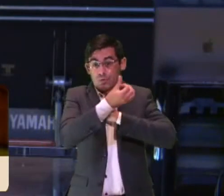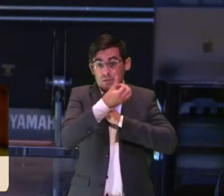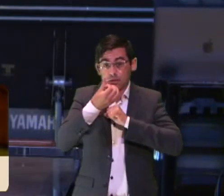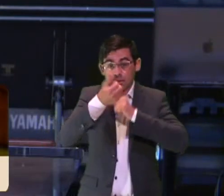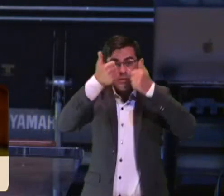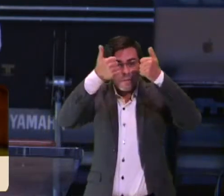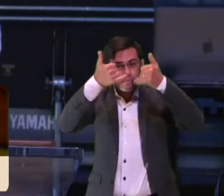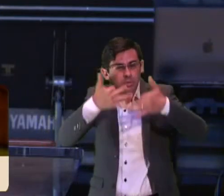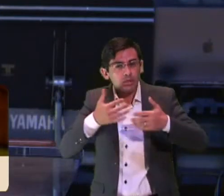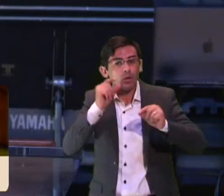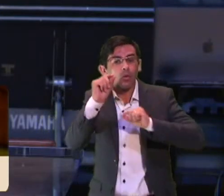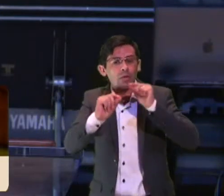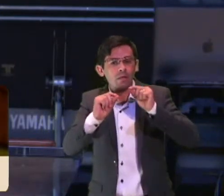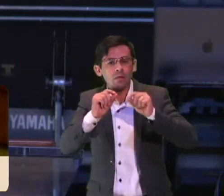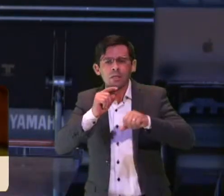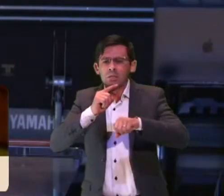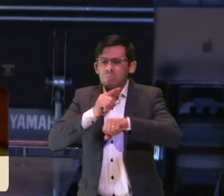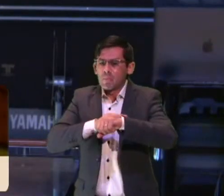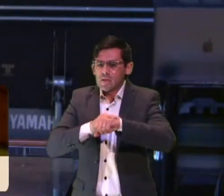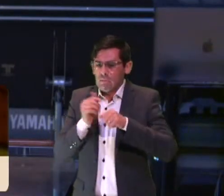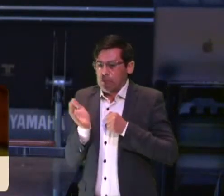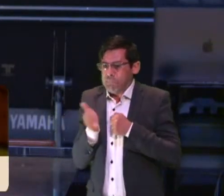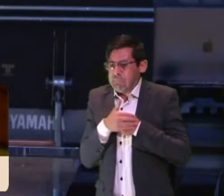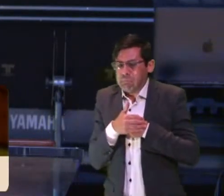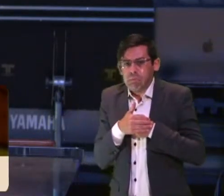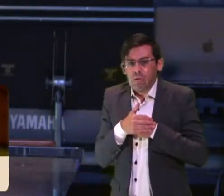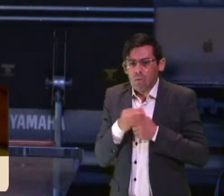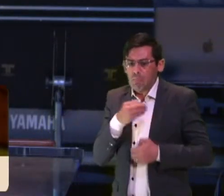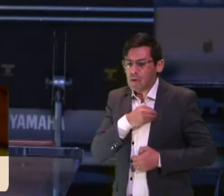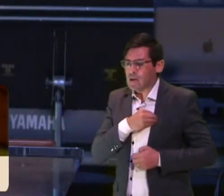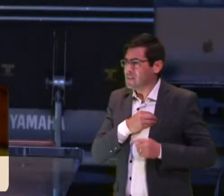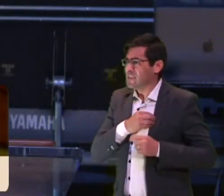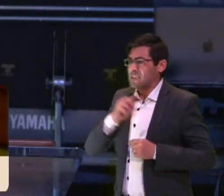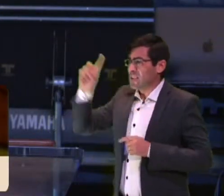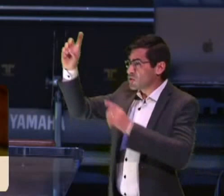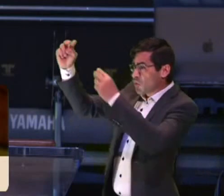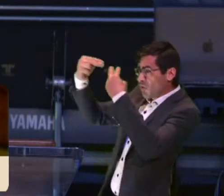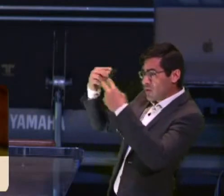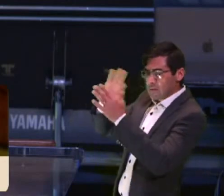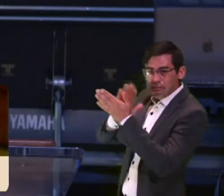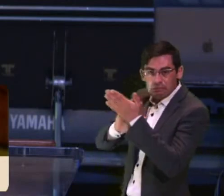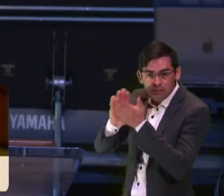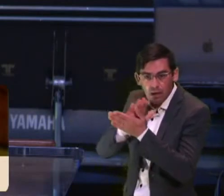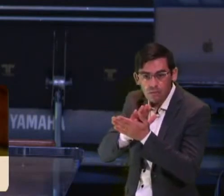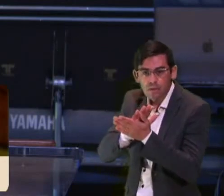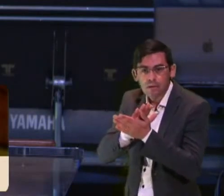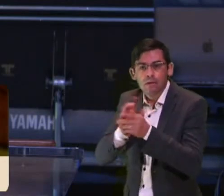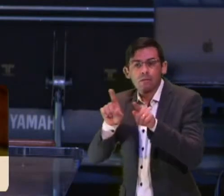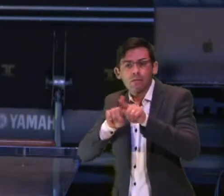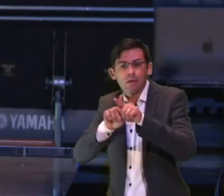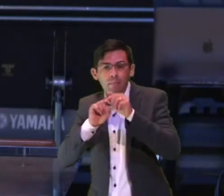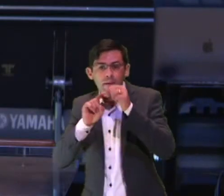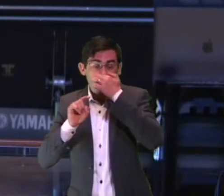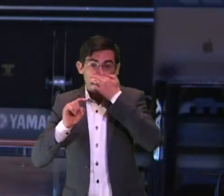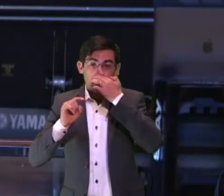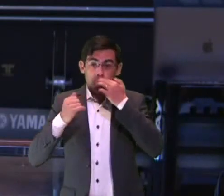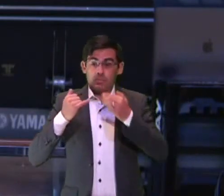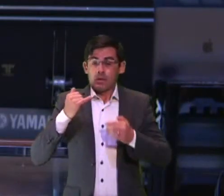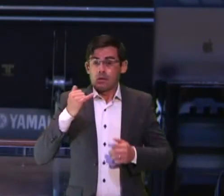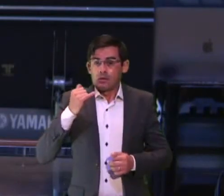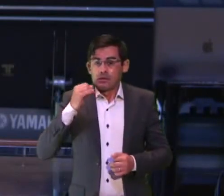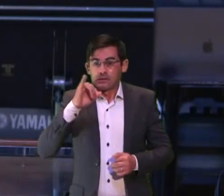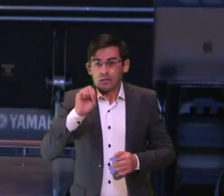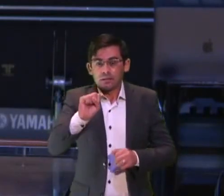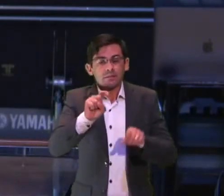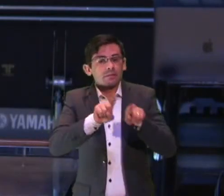Bíblia diz: enquanto acalentei o pecado, o Senhor não me ouvia. Em Isaías 52, ele fala que Deus quer nos